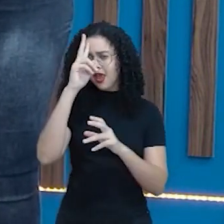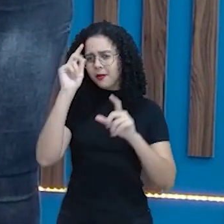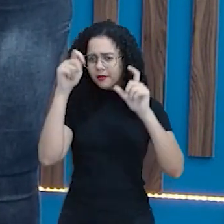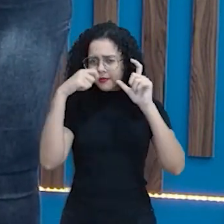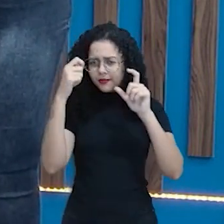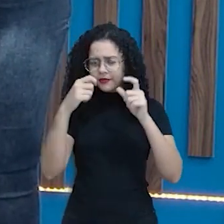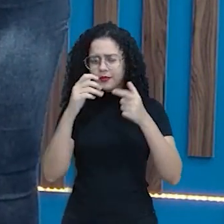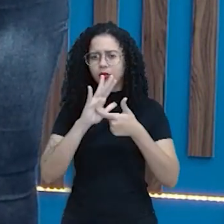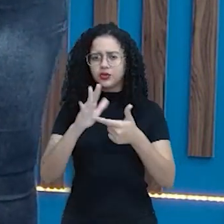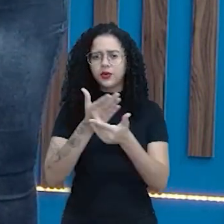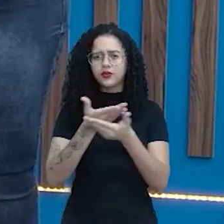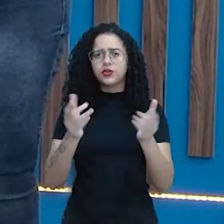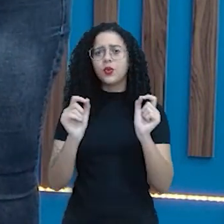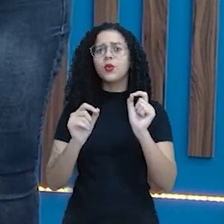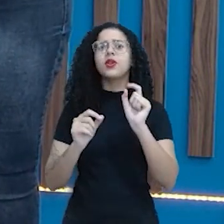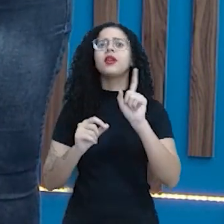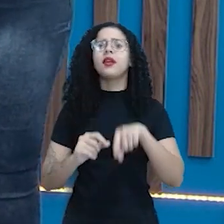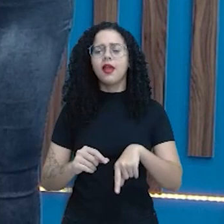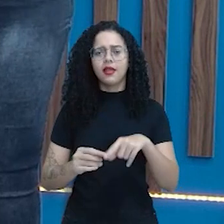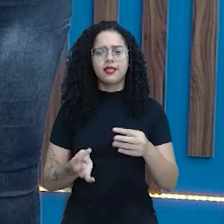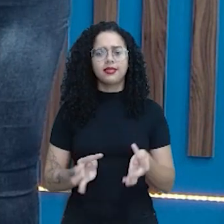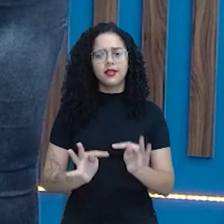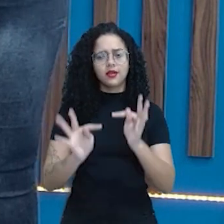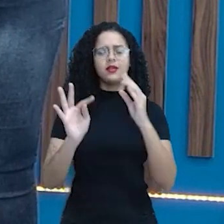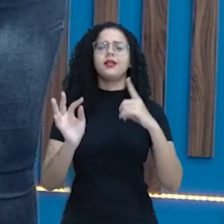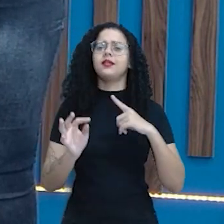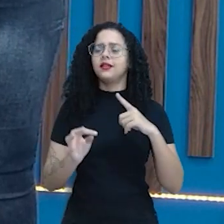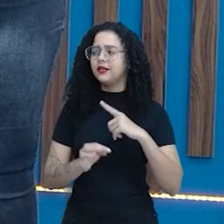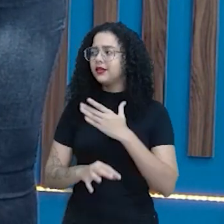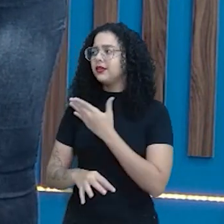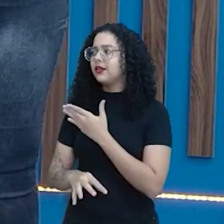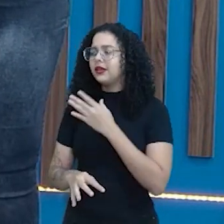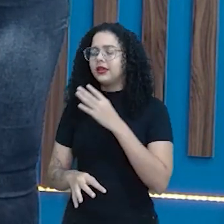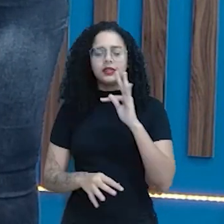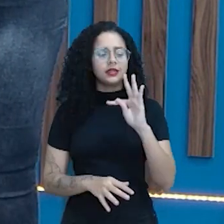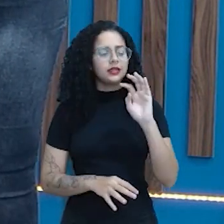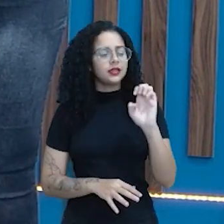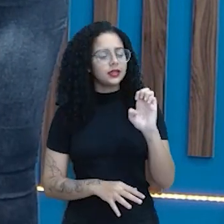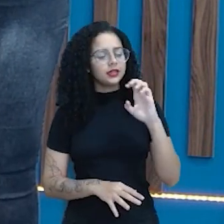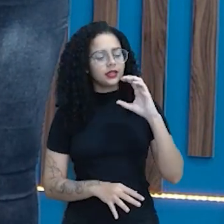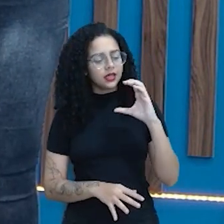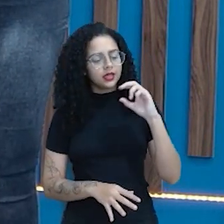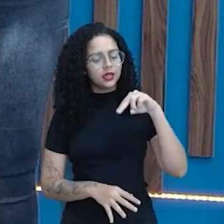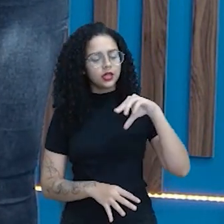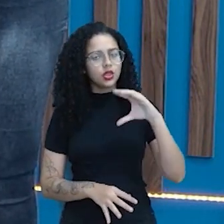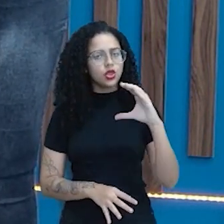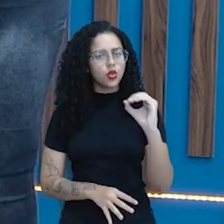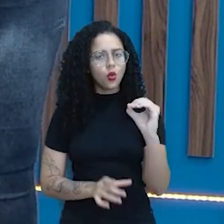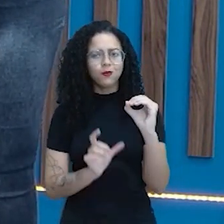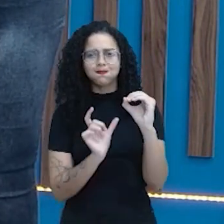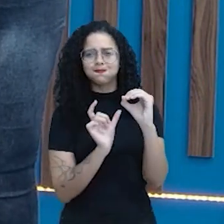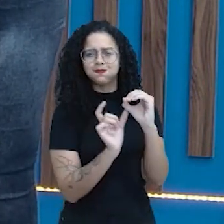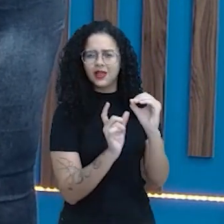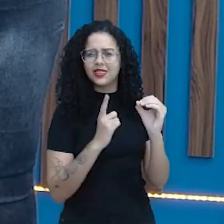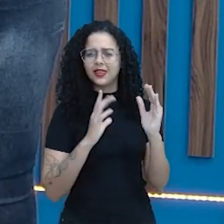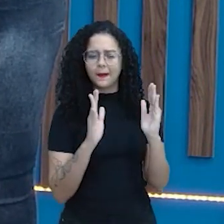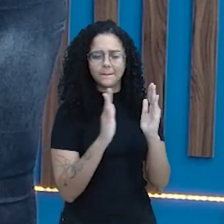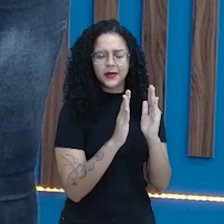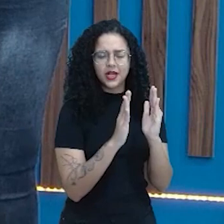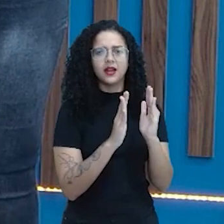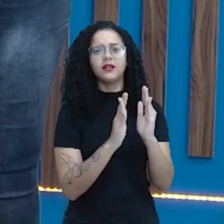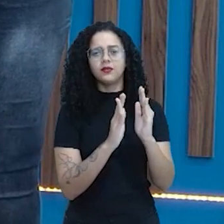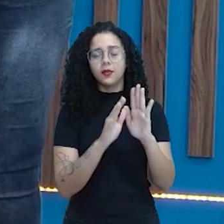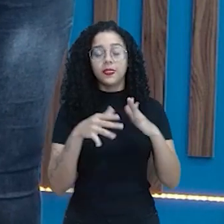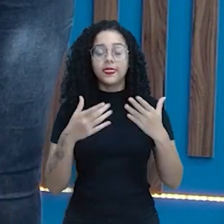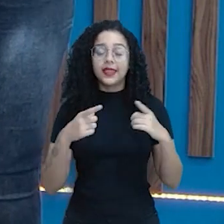a gente mostrou para vocês do que era tecnologia? Tinha esse tecno, não é? Tinha essa partícula da palavra.